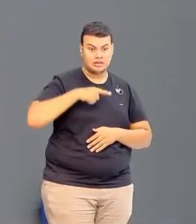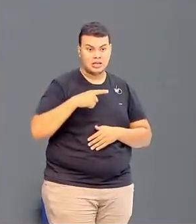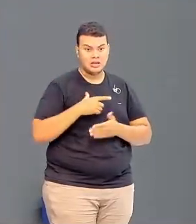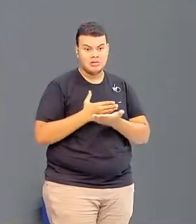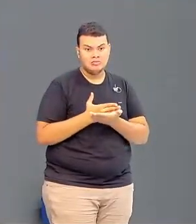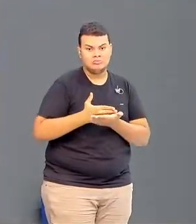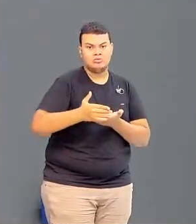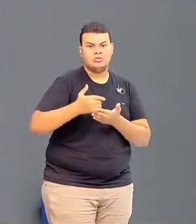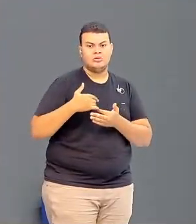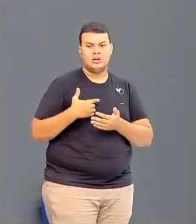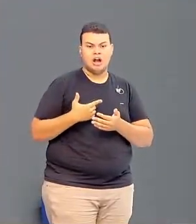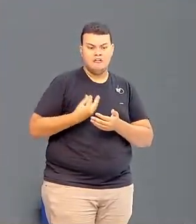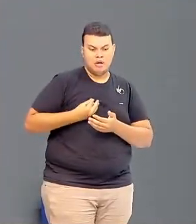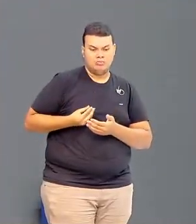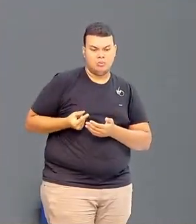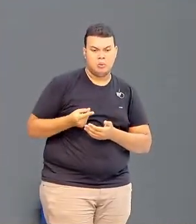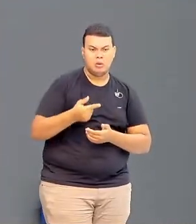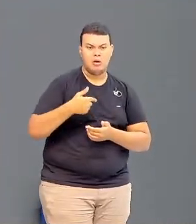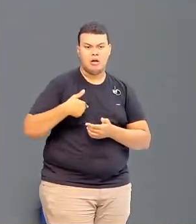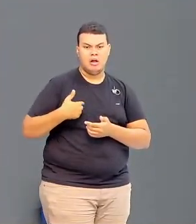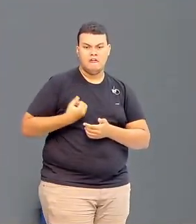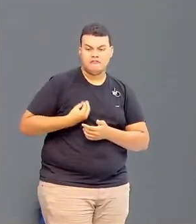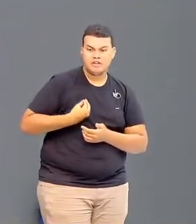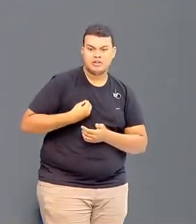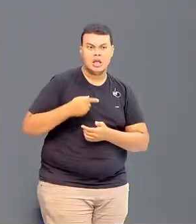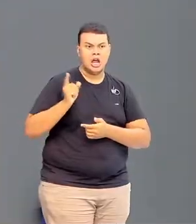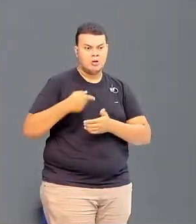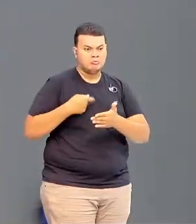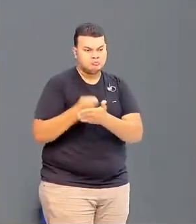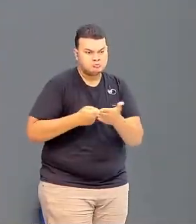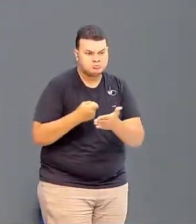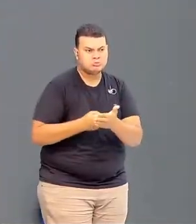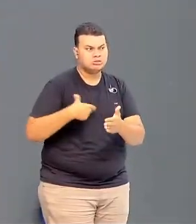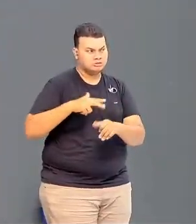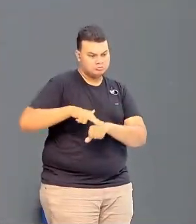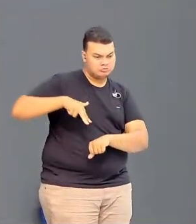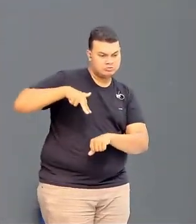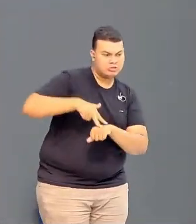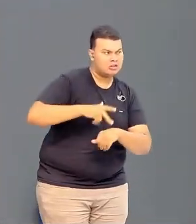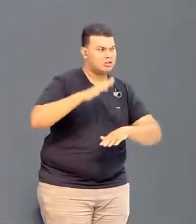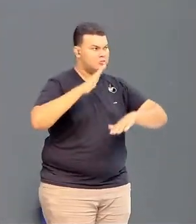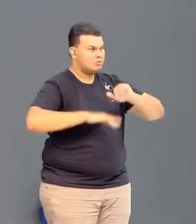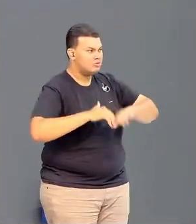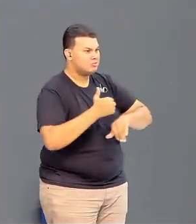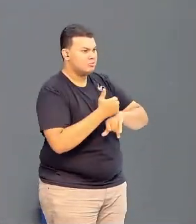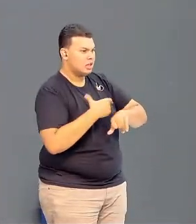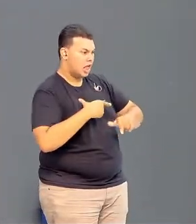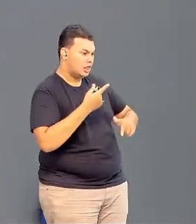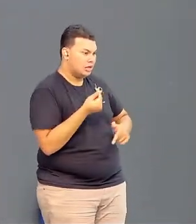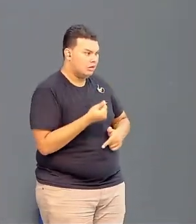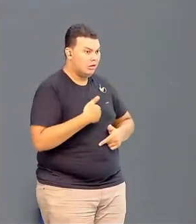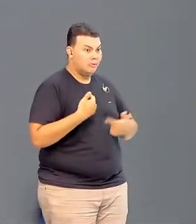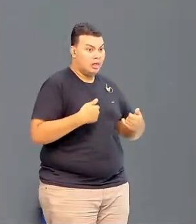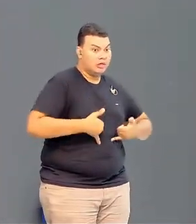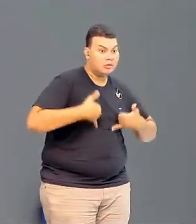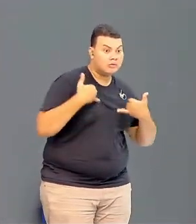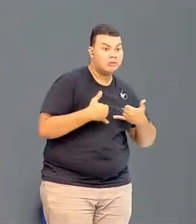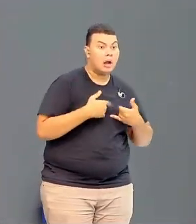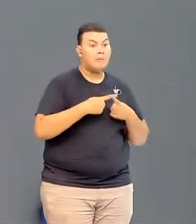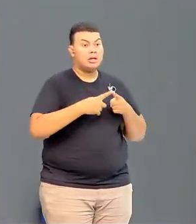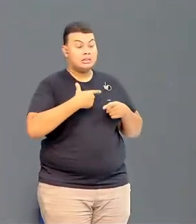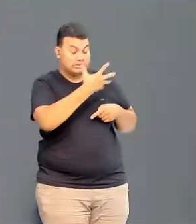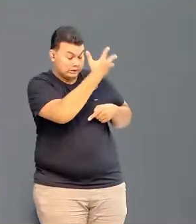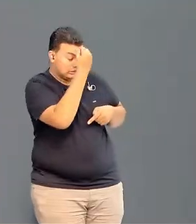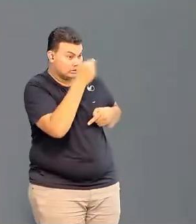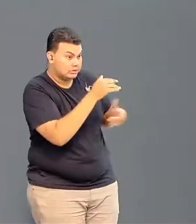corrida desenfreada para conquistar posição na sua profissão, ganhar dinheiro, e está esquecendo da